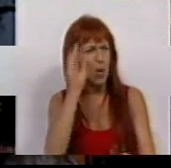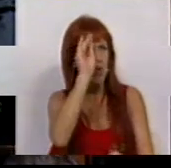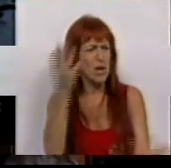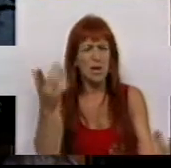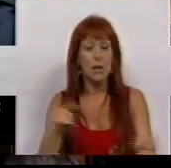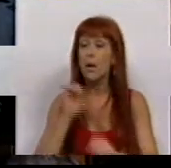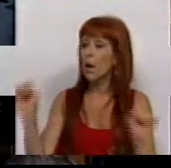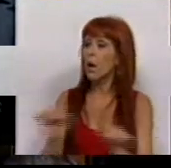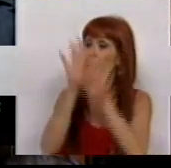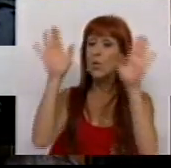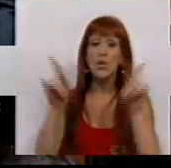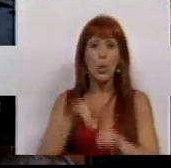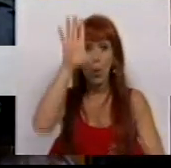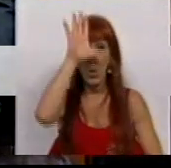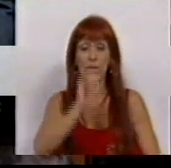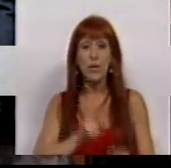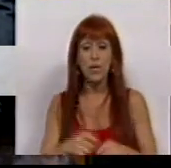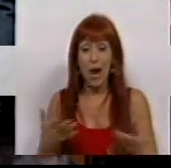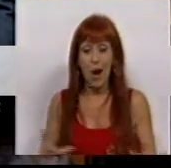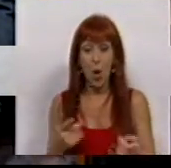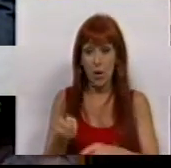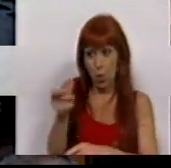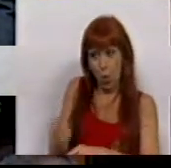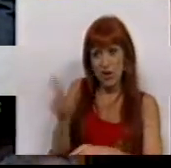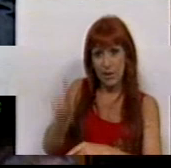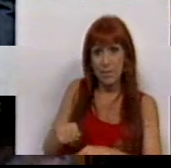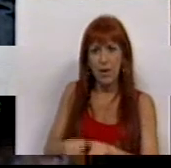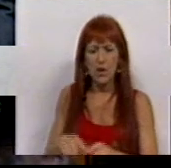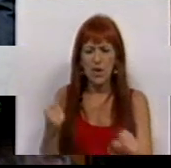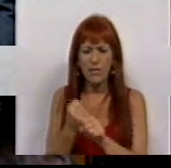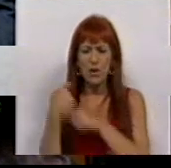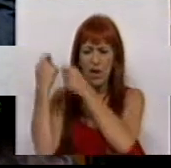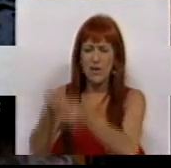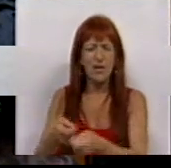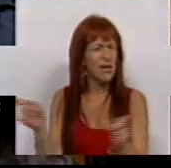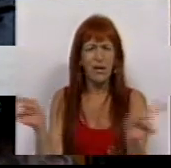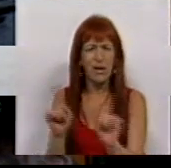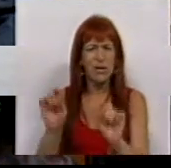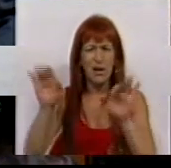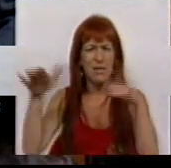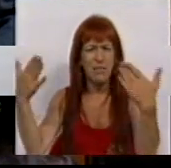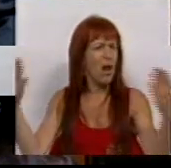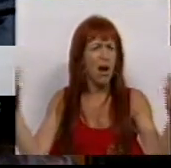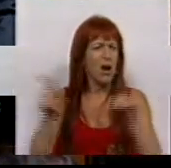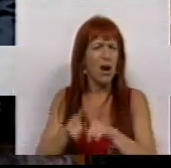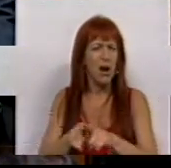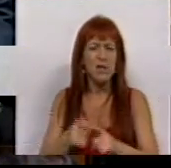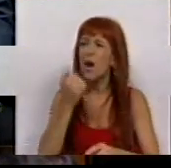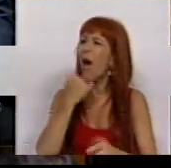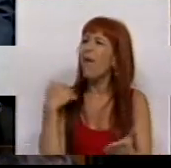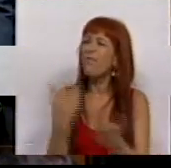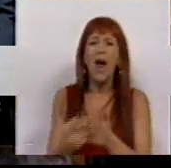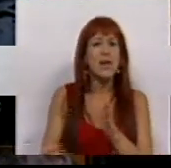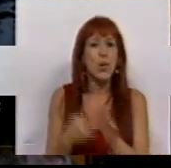muito claro que para o Governo, o atual e anteriores, a função da agricultura não é, em primeira mão, a satisfação